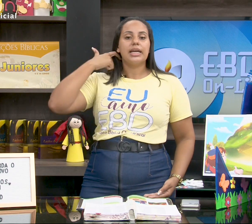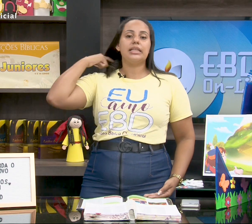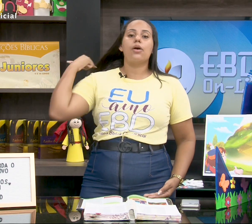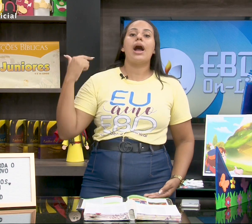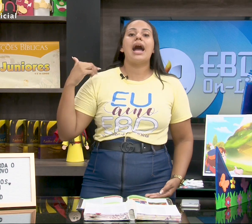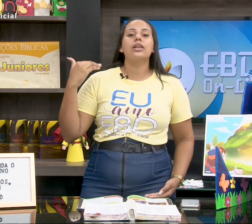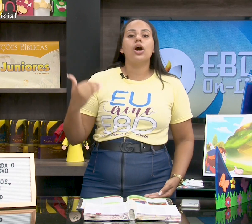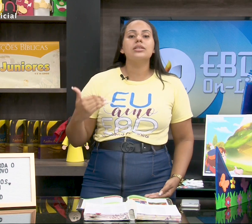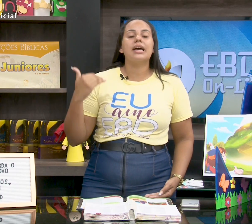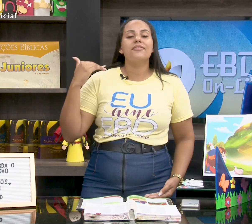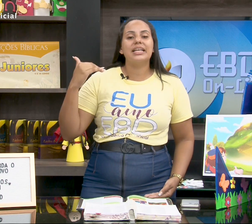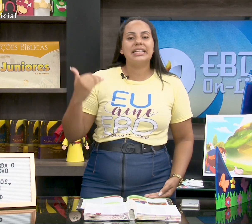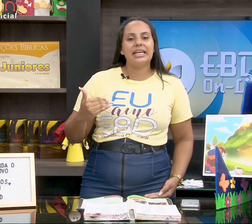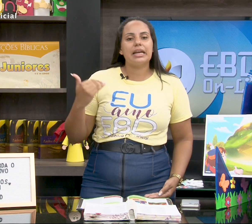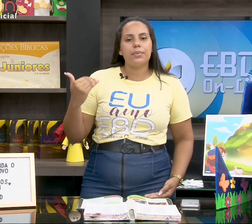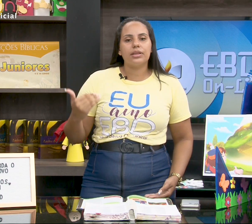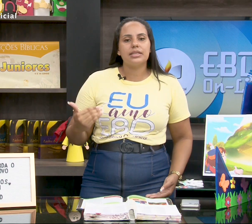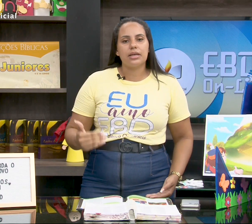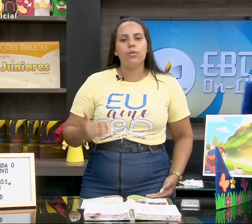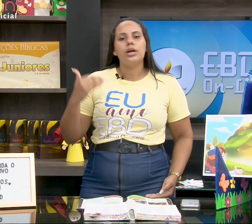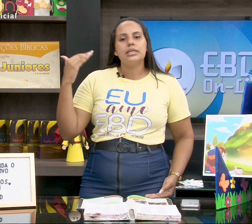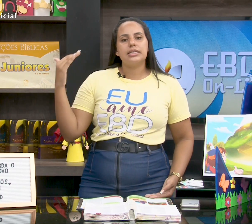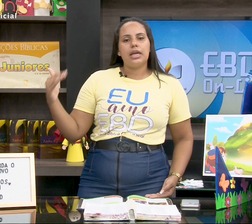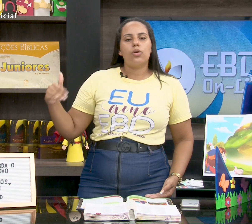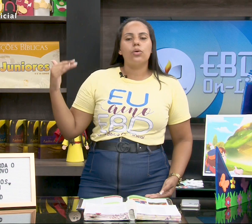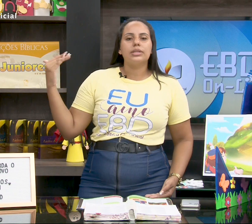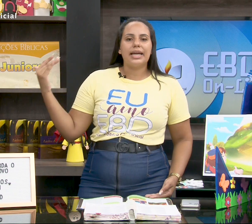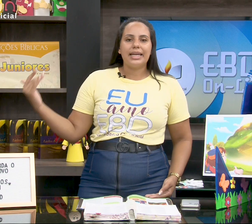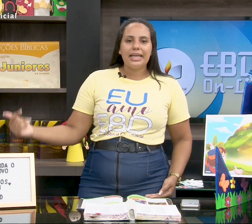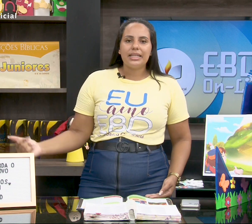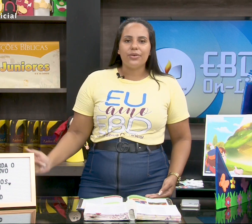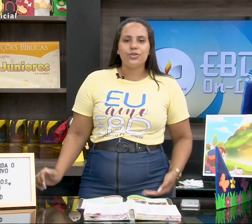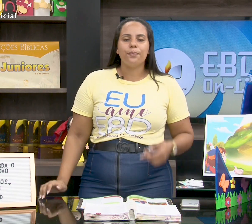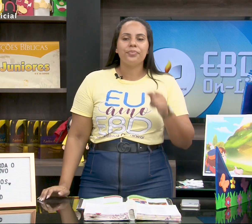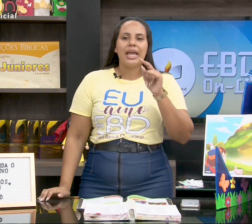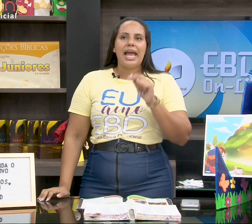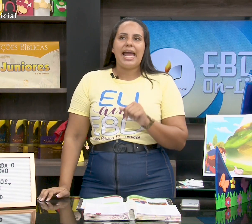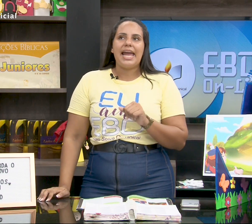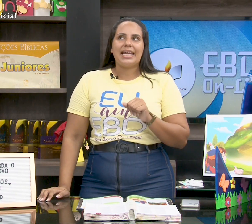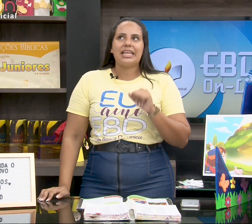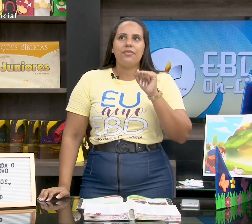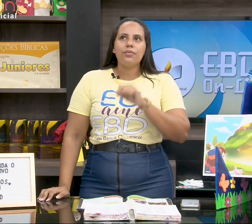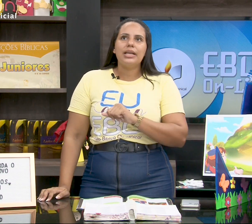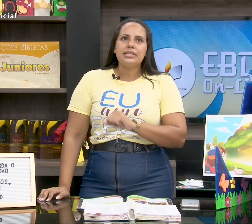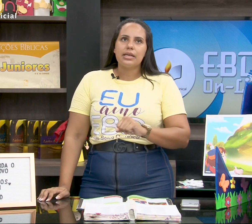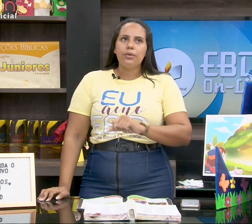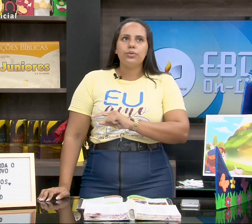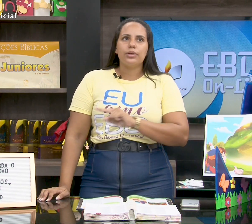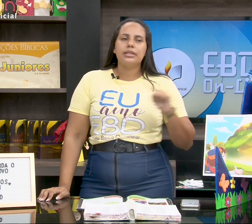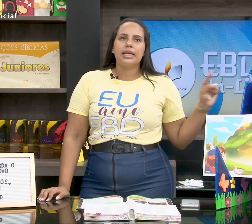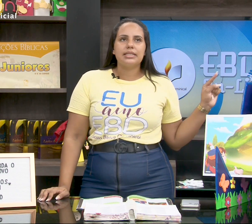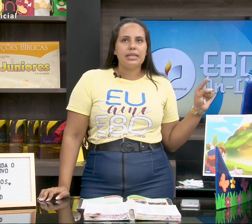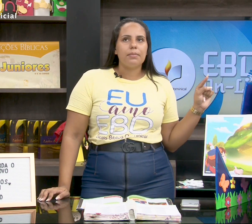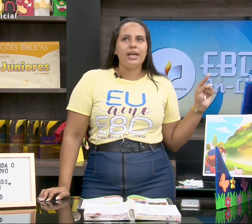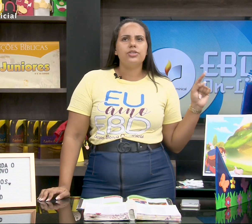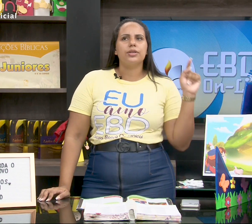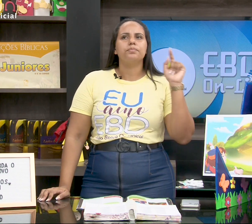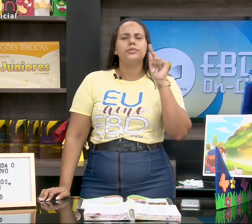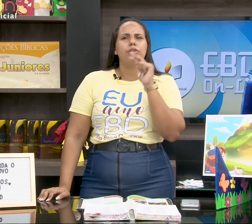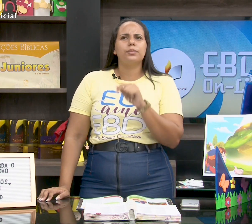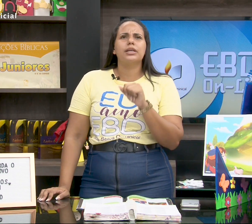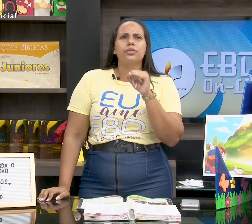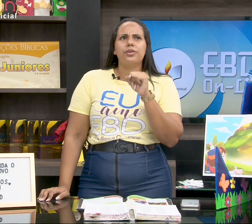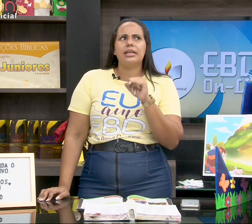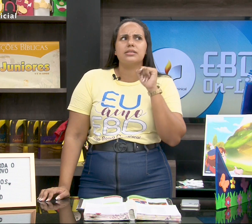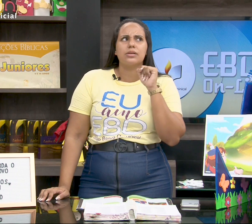Deus. Então, a nossa verdadeira proteção se encontra em Deus. É, teve uma lição durante esse trimestre,